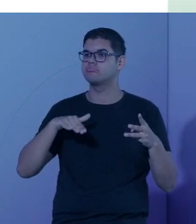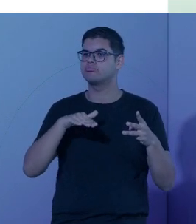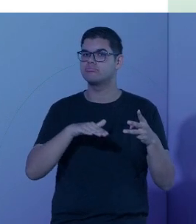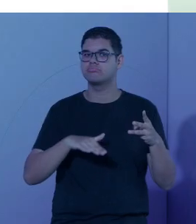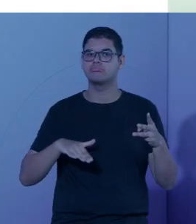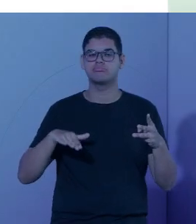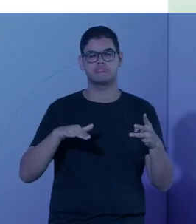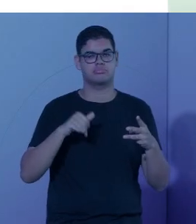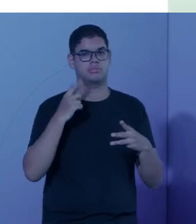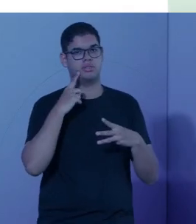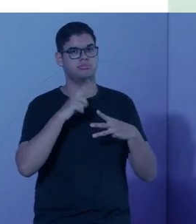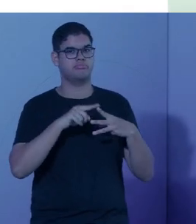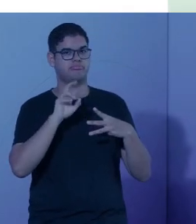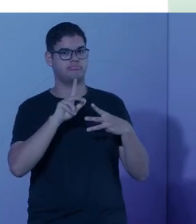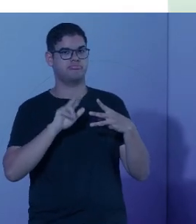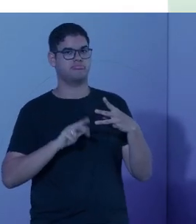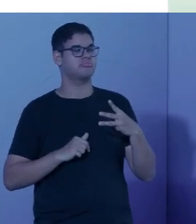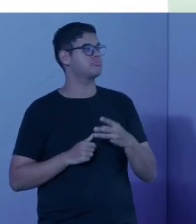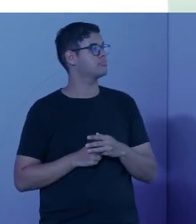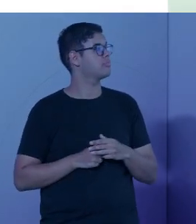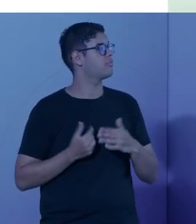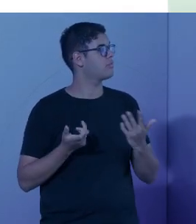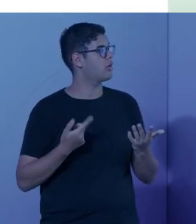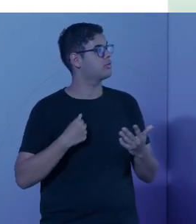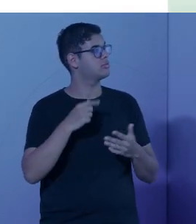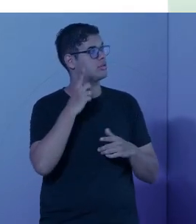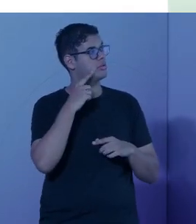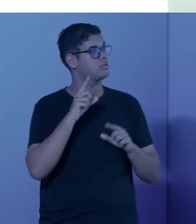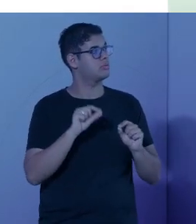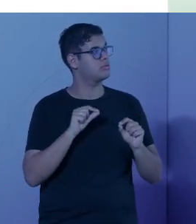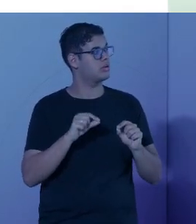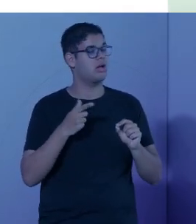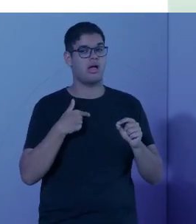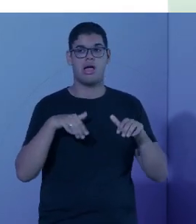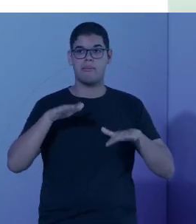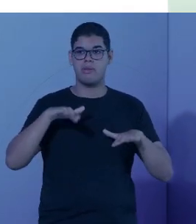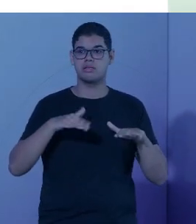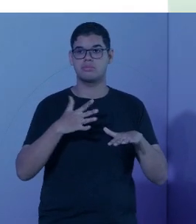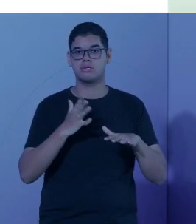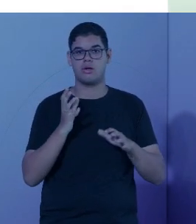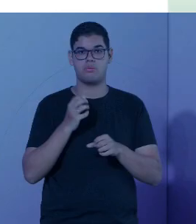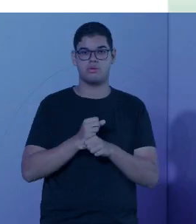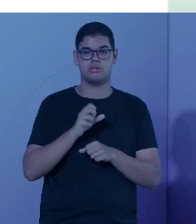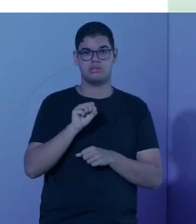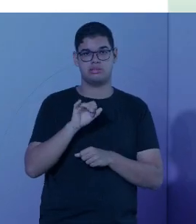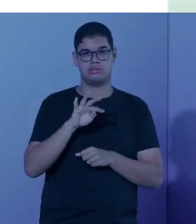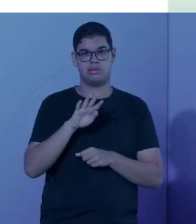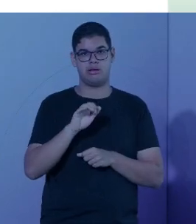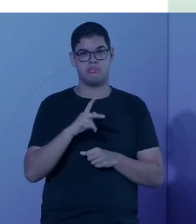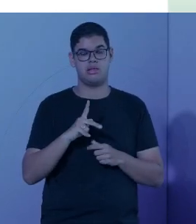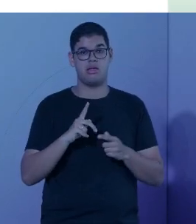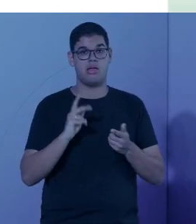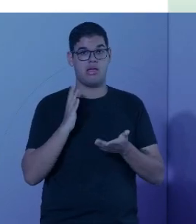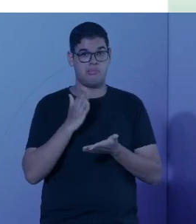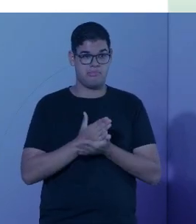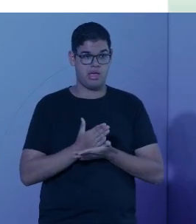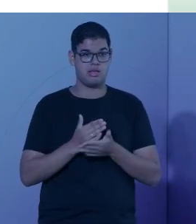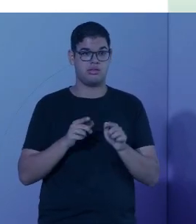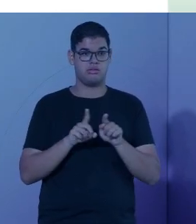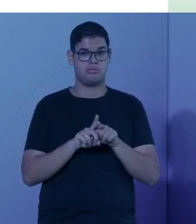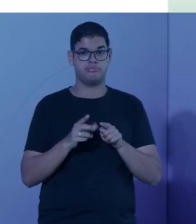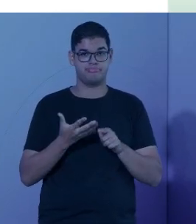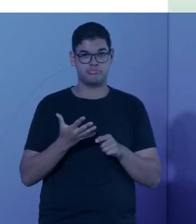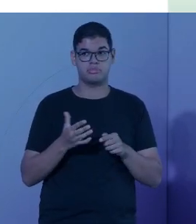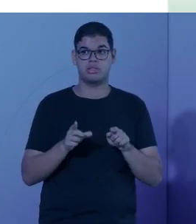valor mínimo e máximo, a média de incorporação a SIGTAP, a mediana, a média do SIGTAP a